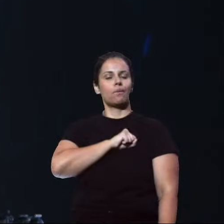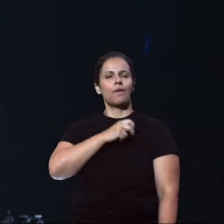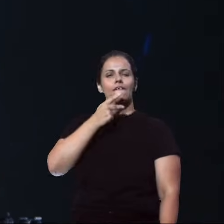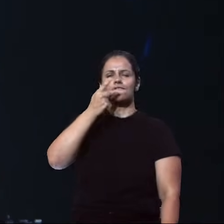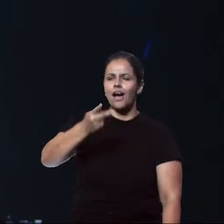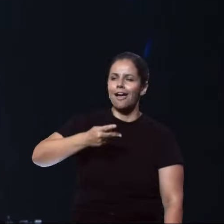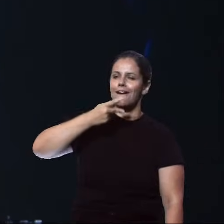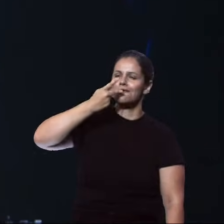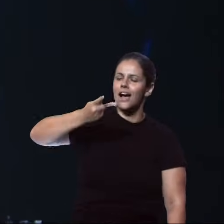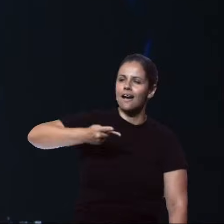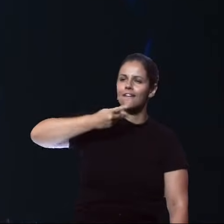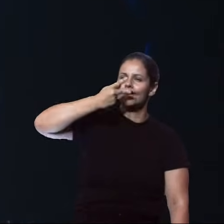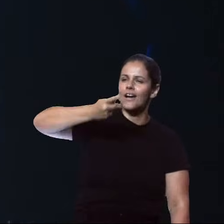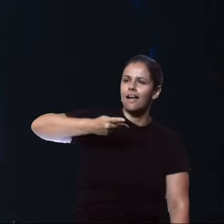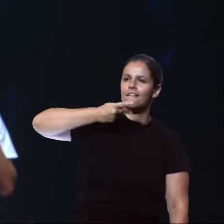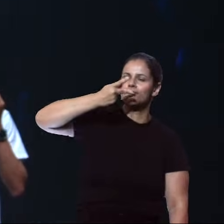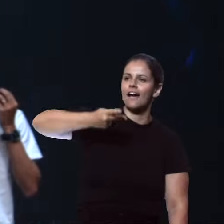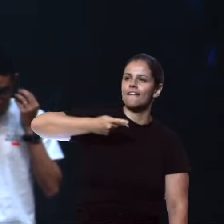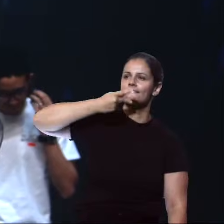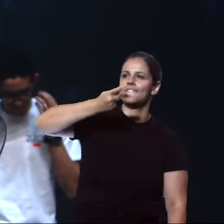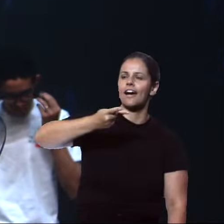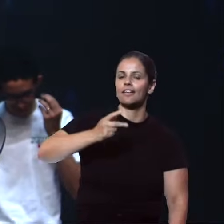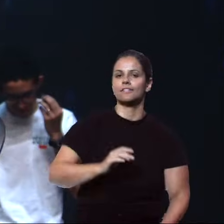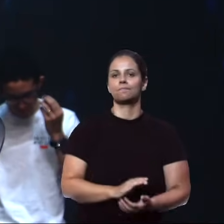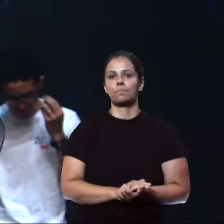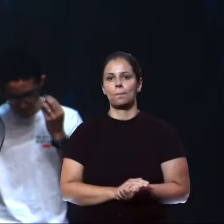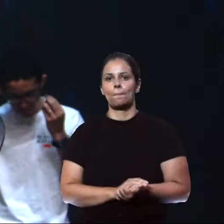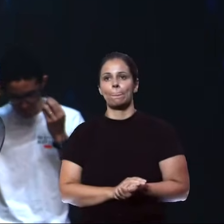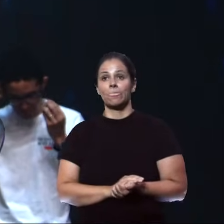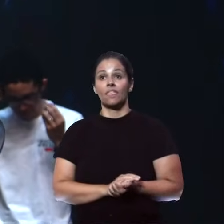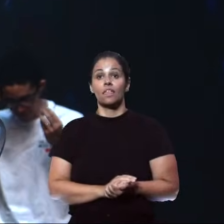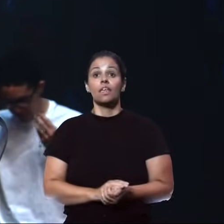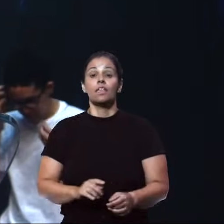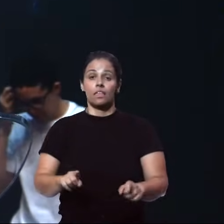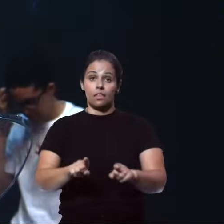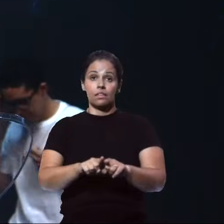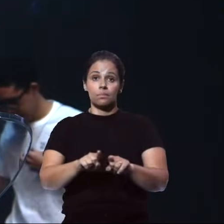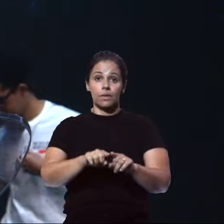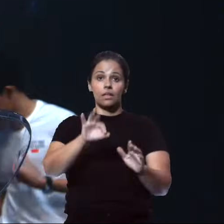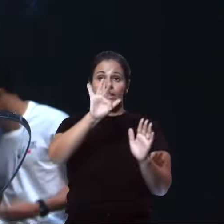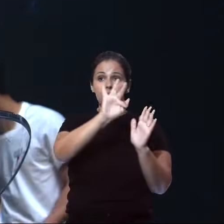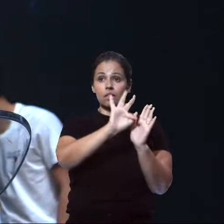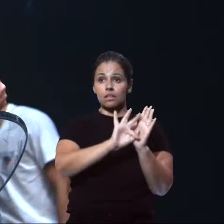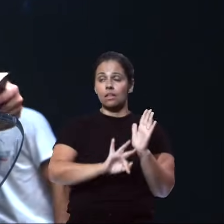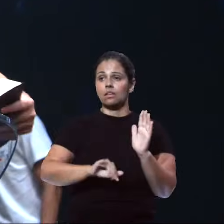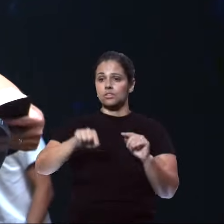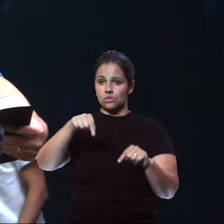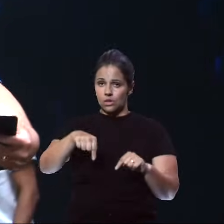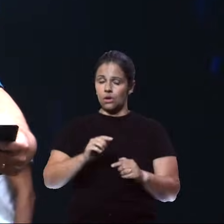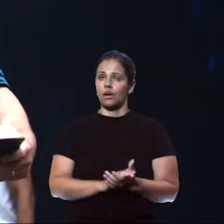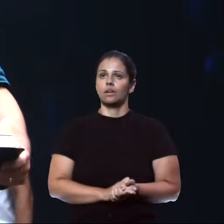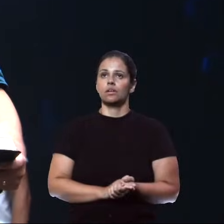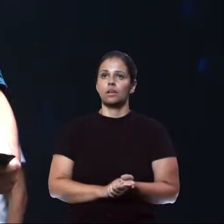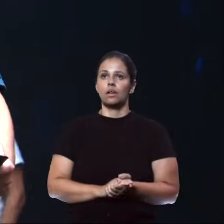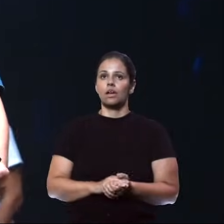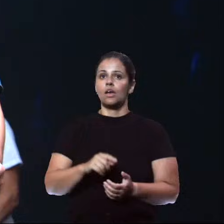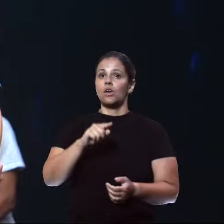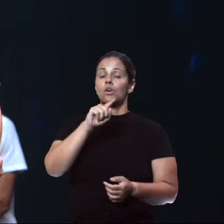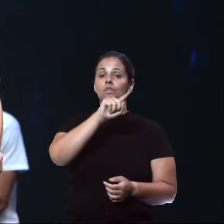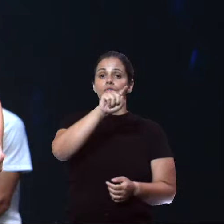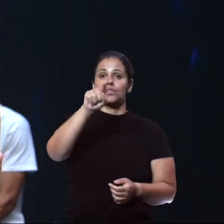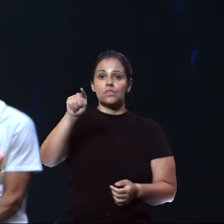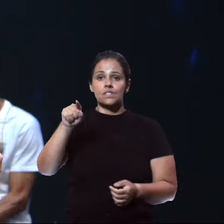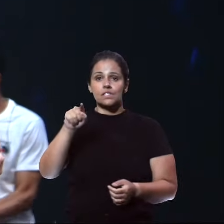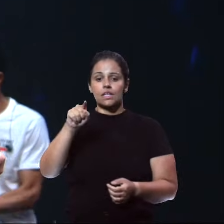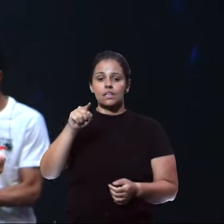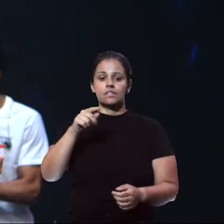sobre isso. E olha que interessante que ele falou nesse texto aqui que nós lemos: mantenha o padrão das suas palavras que de mim